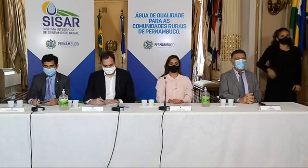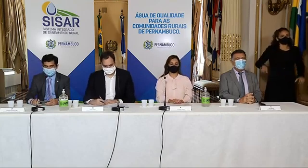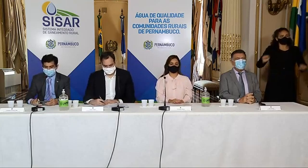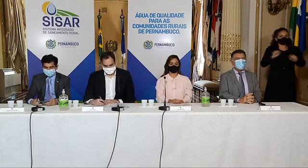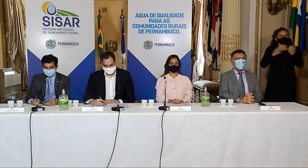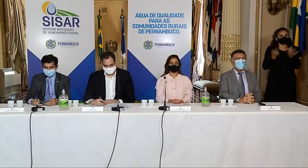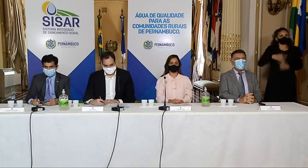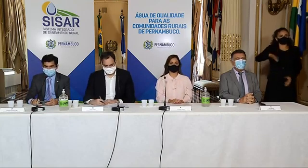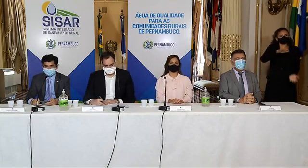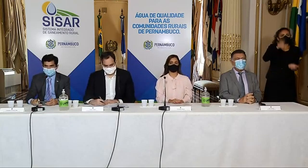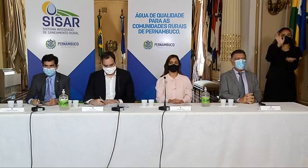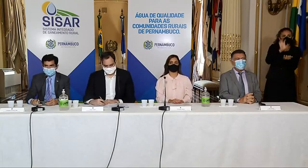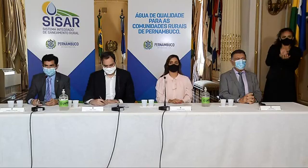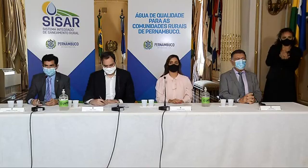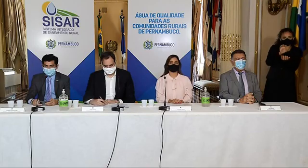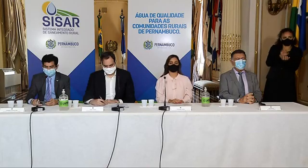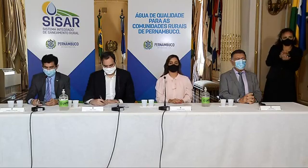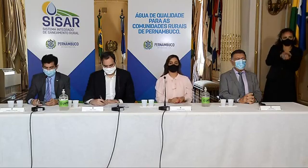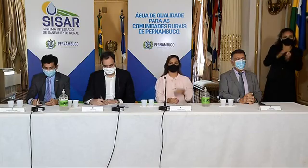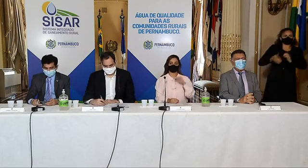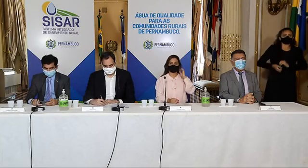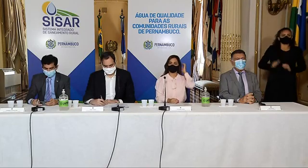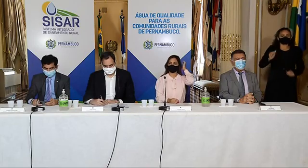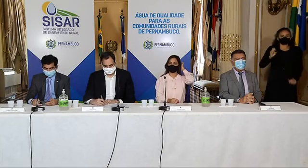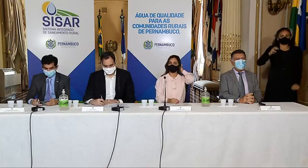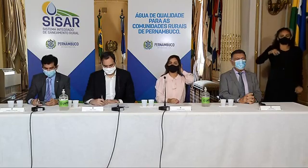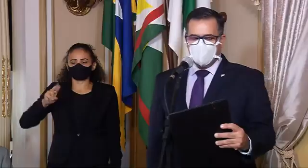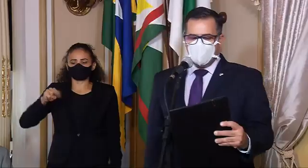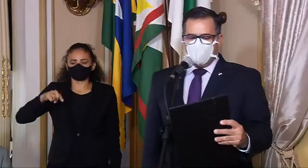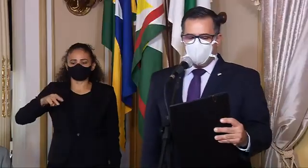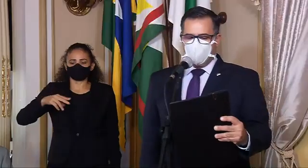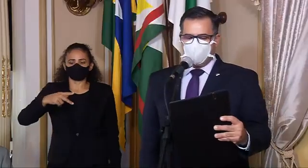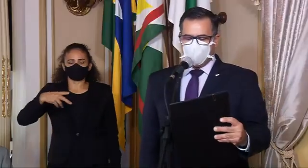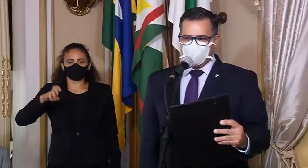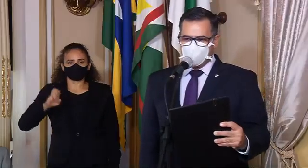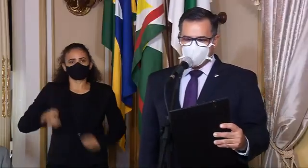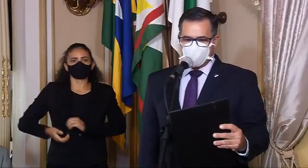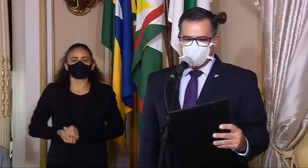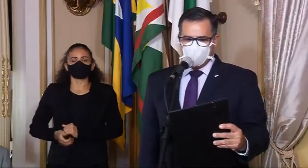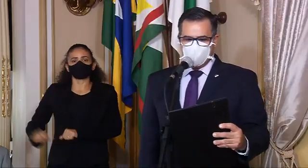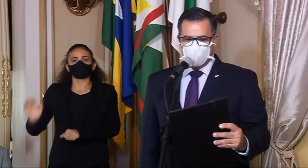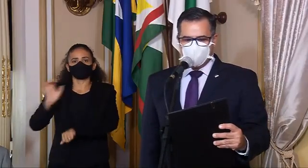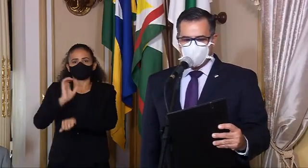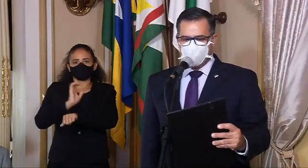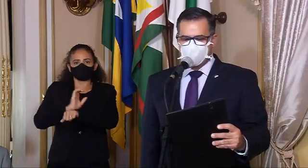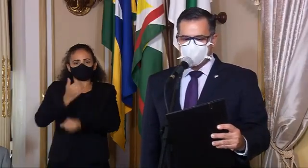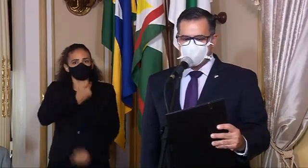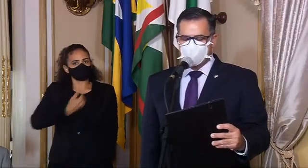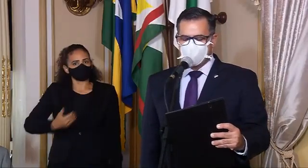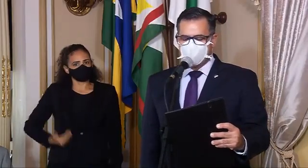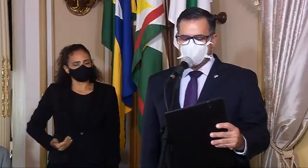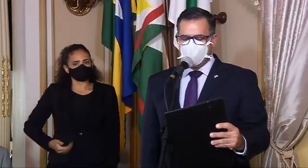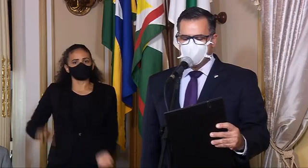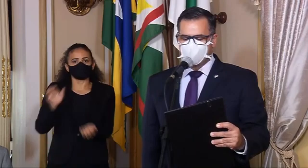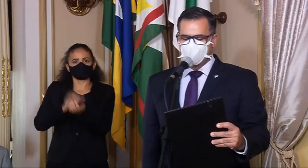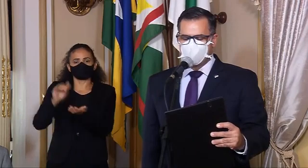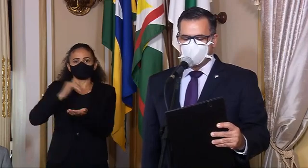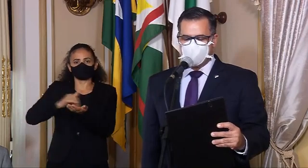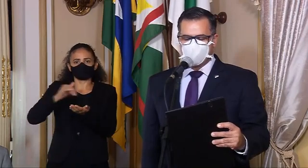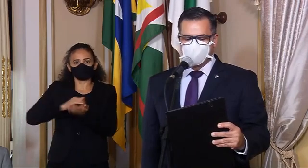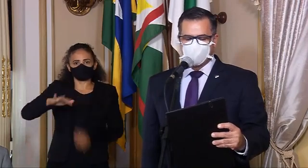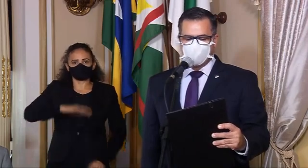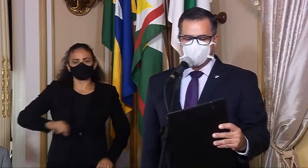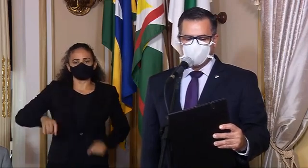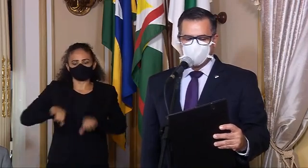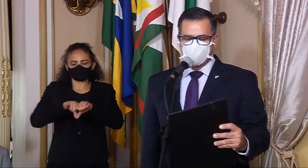municipalista de Pernambuco amupe e o governo do estado através da secretaria de